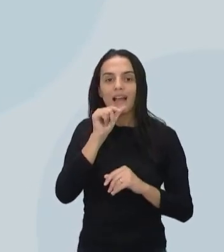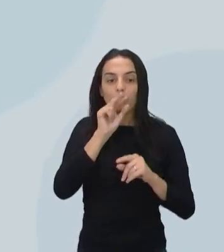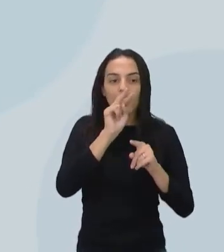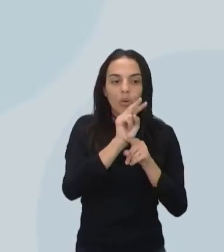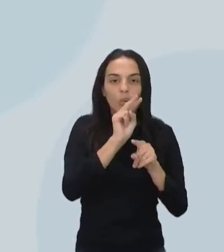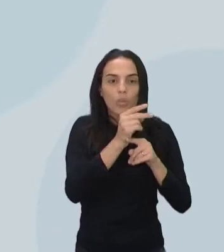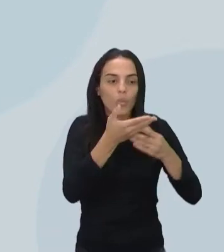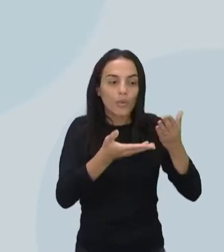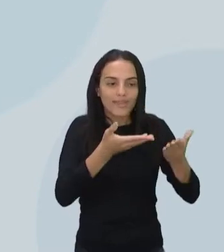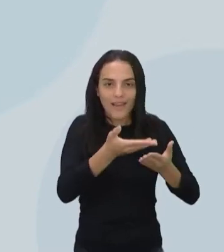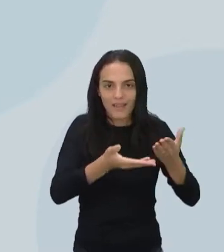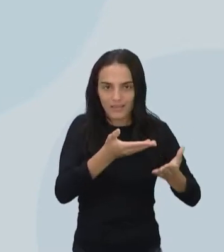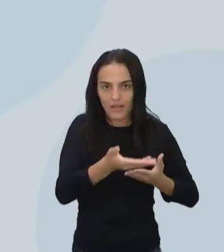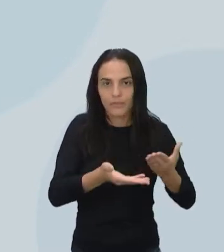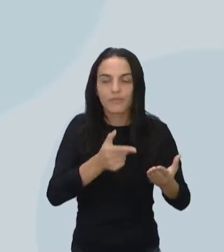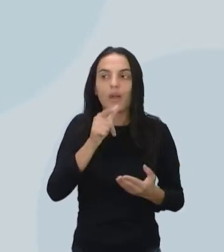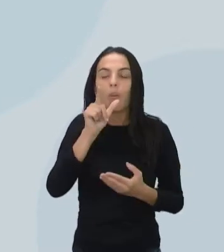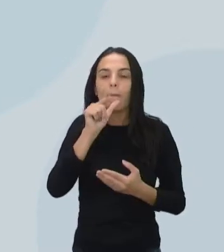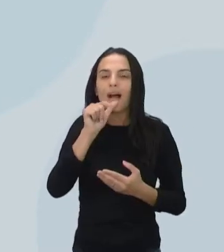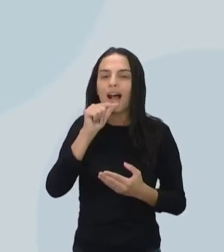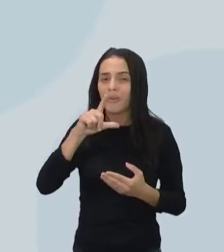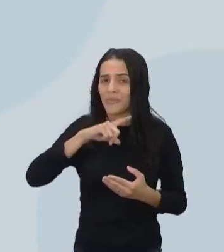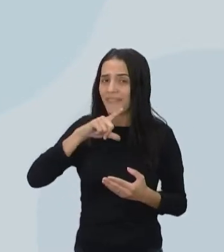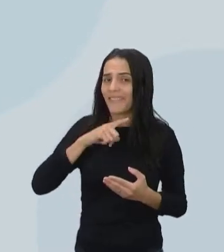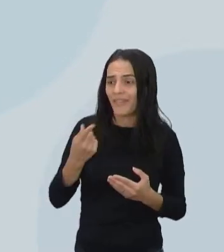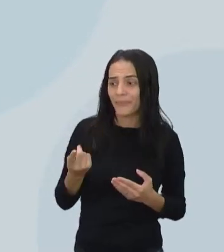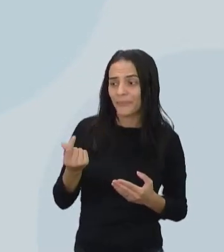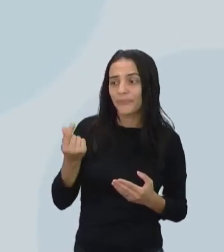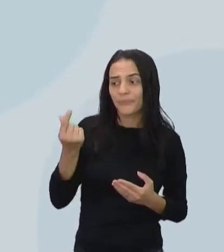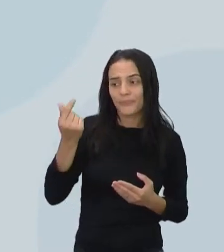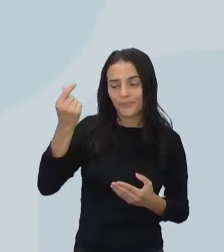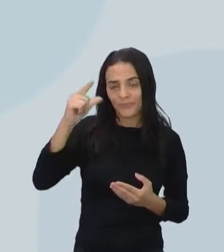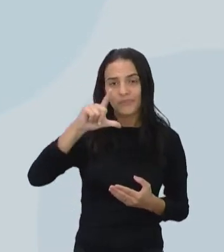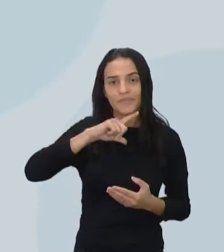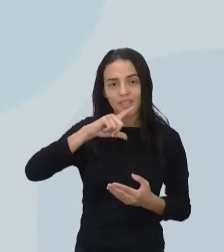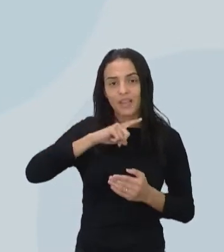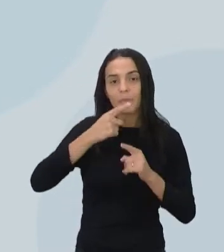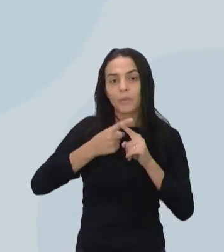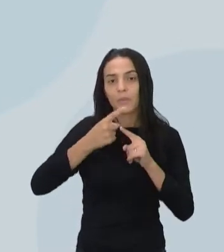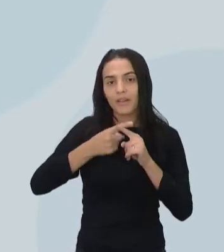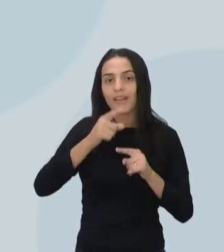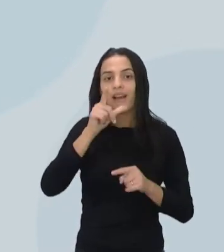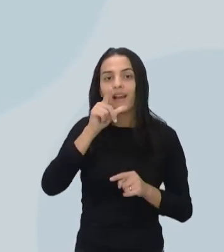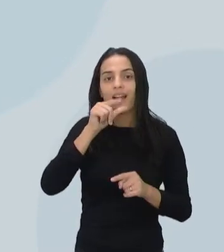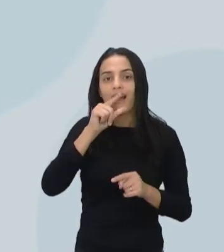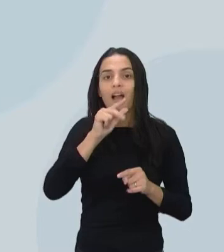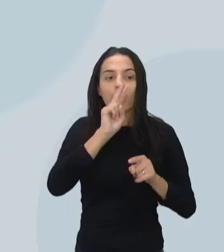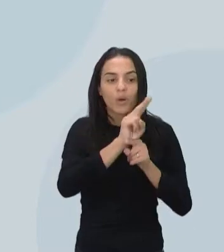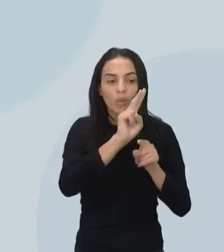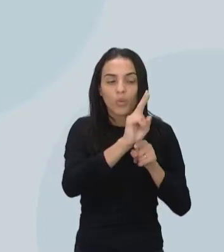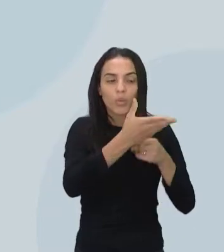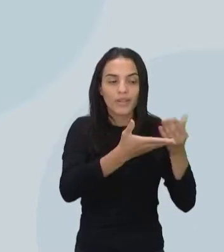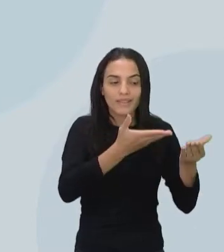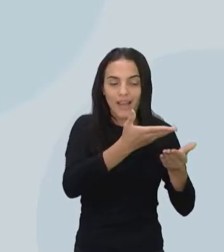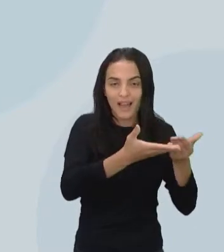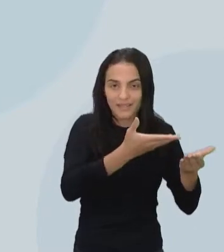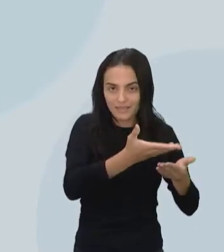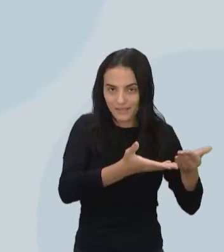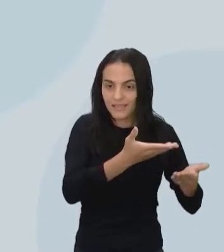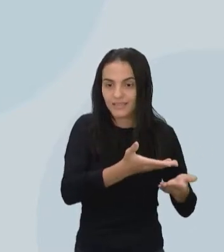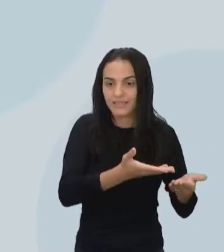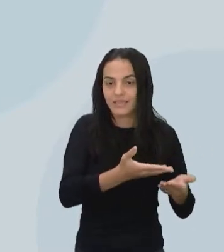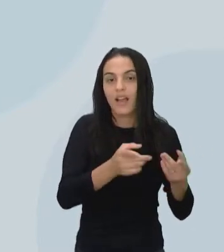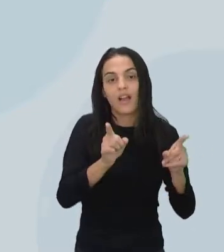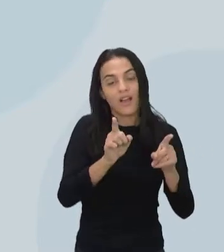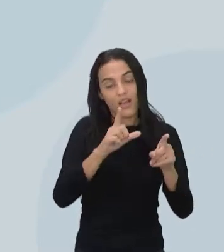tratada. É uma água que tem um custo, porque a água tratada, a água da torneira,